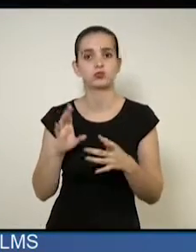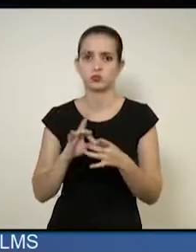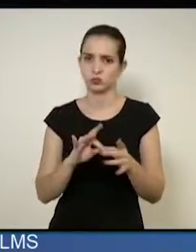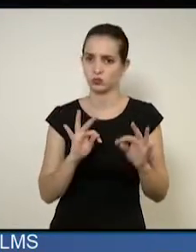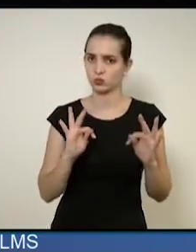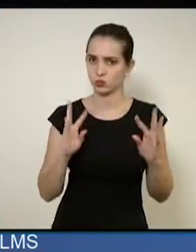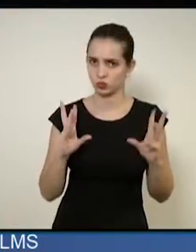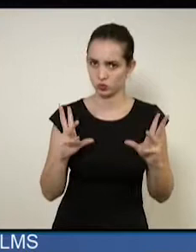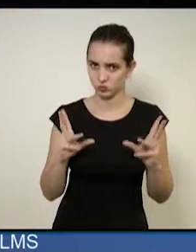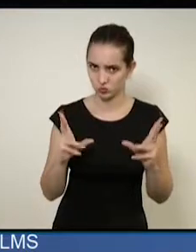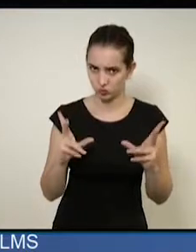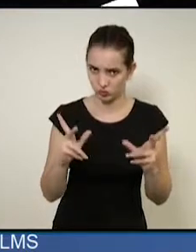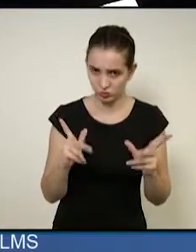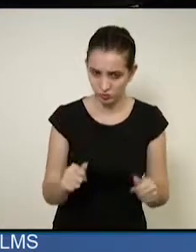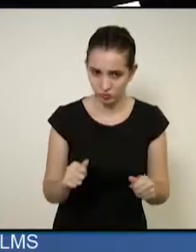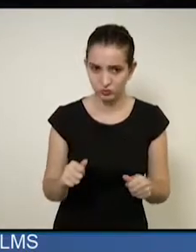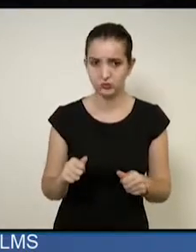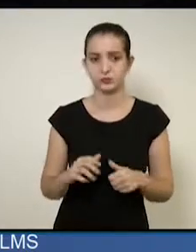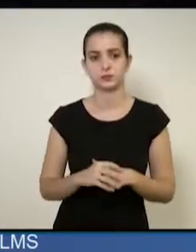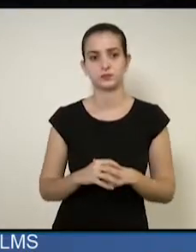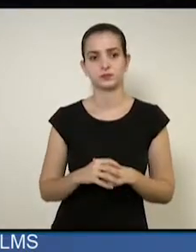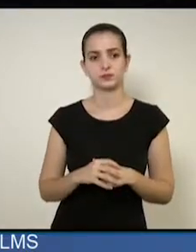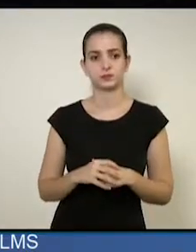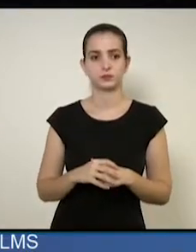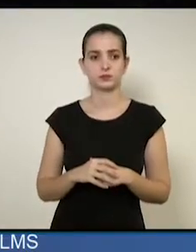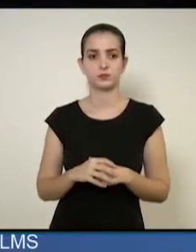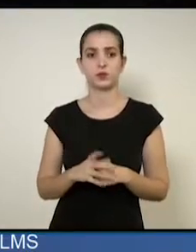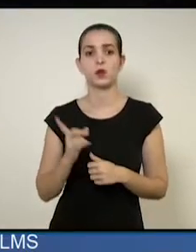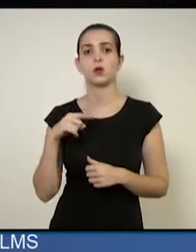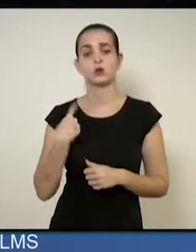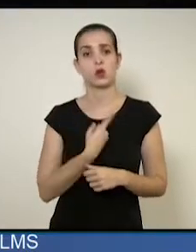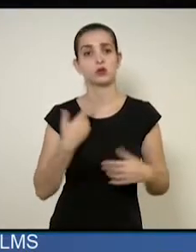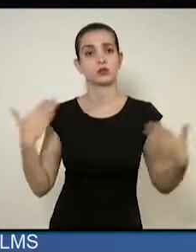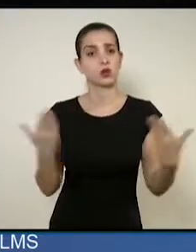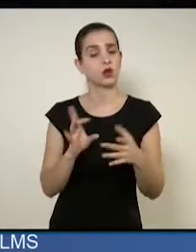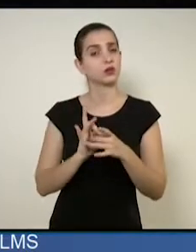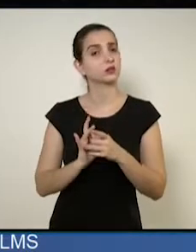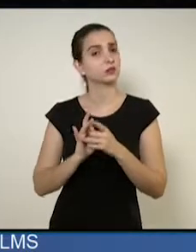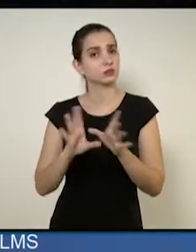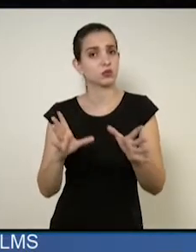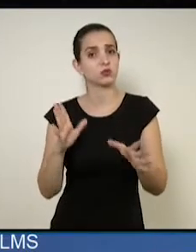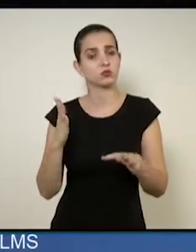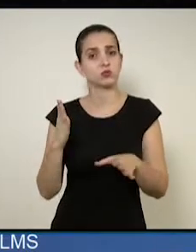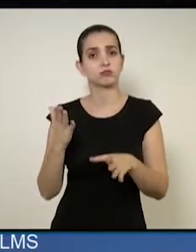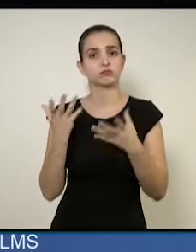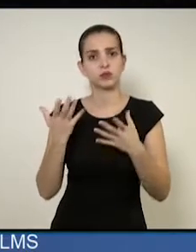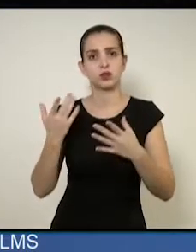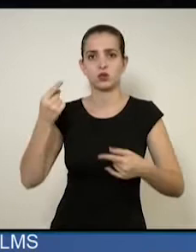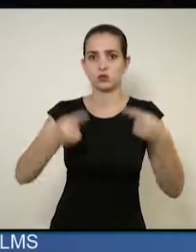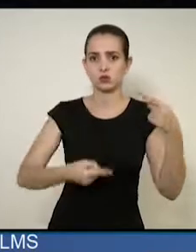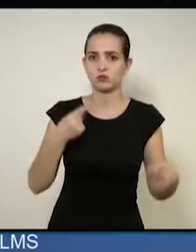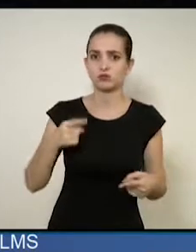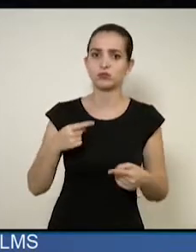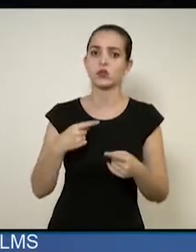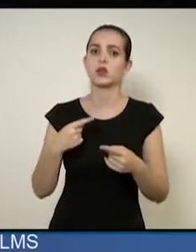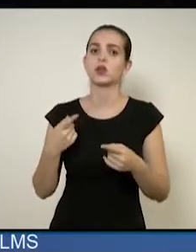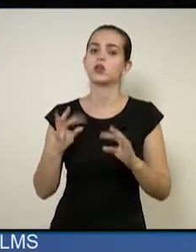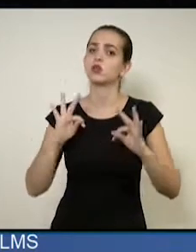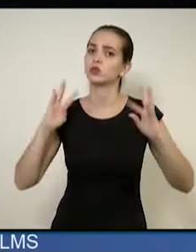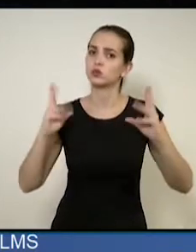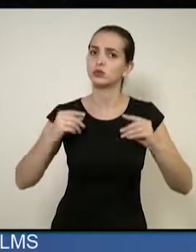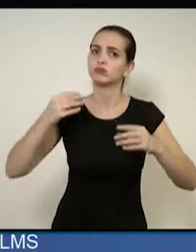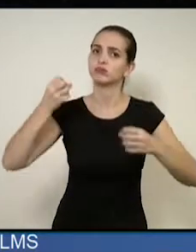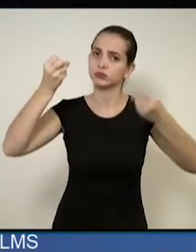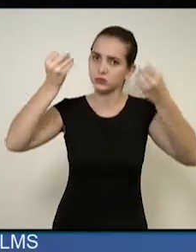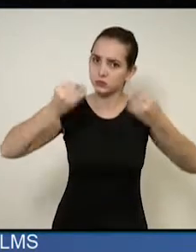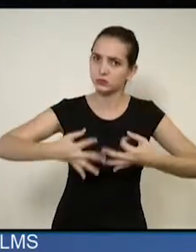vou repetir, em todo caso, estamos à disposição para o diálogo e quaisquer esclarecimentos que se façam necessário, bem